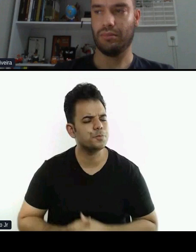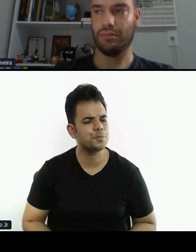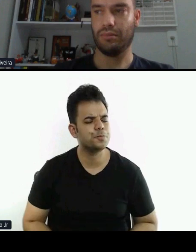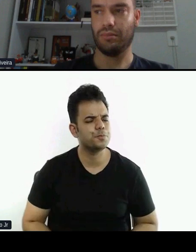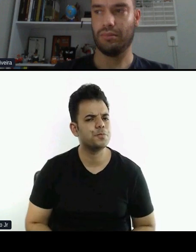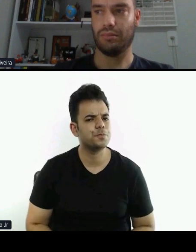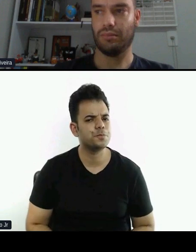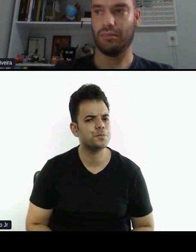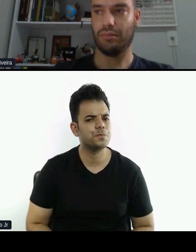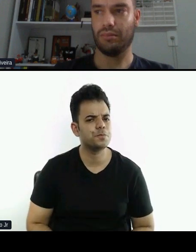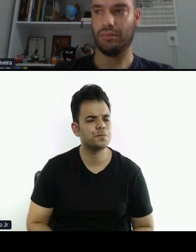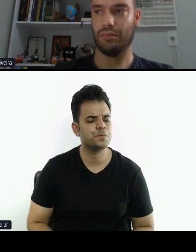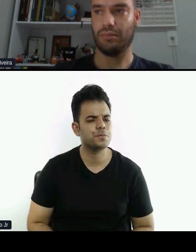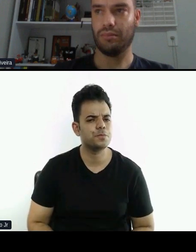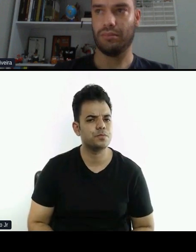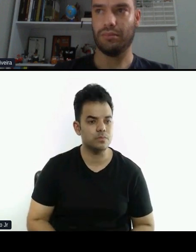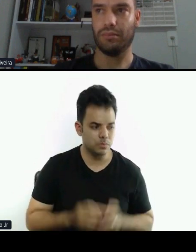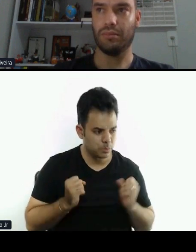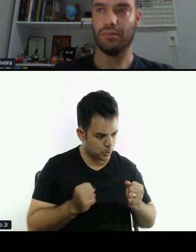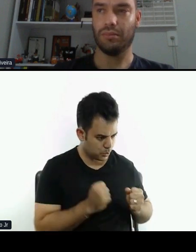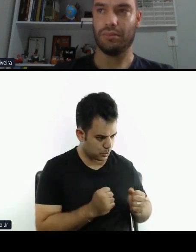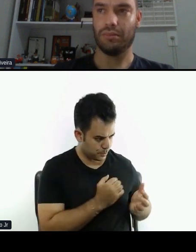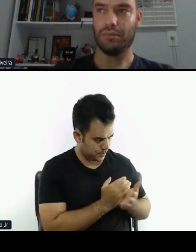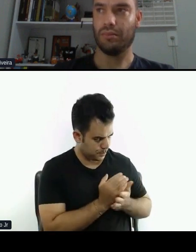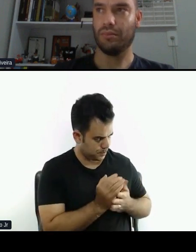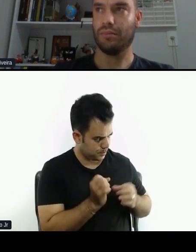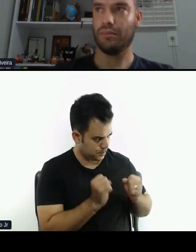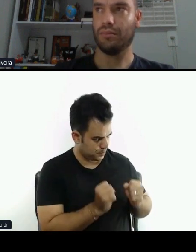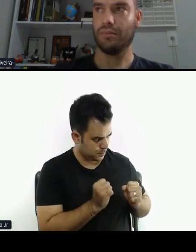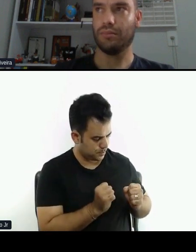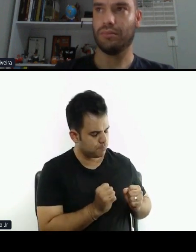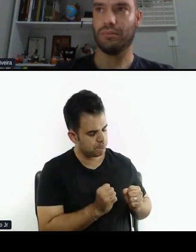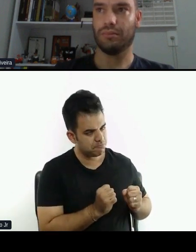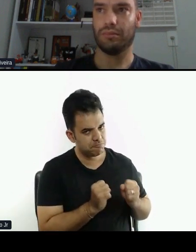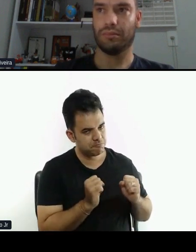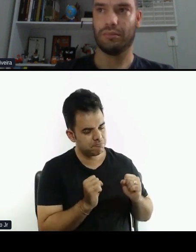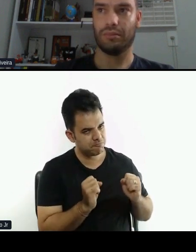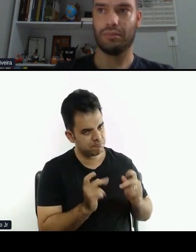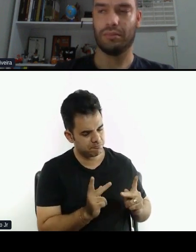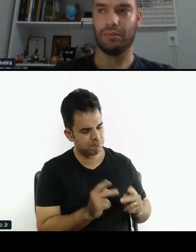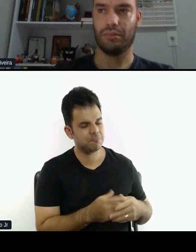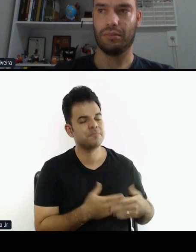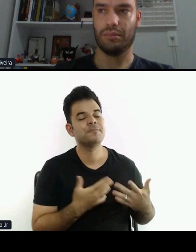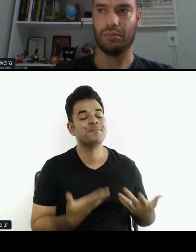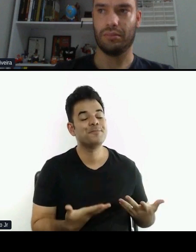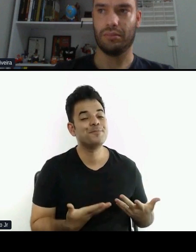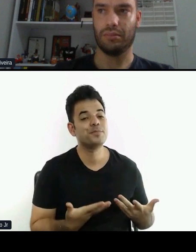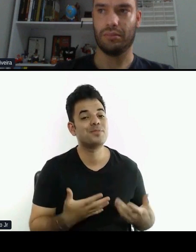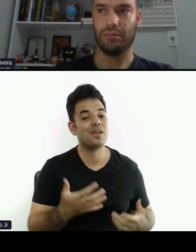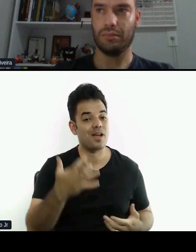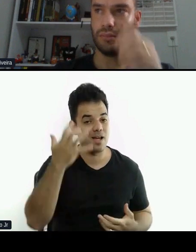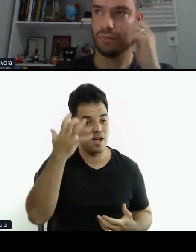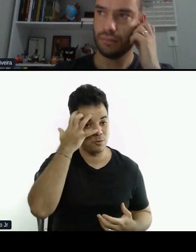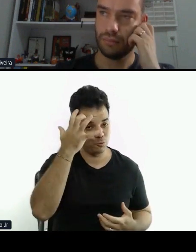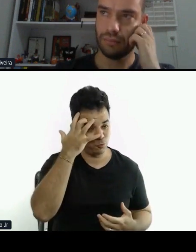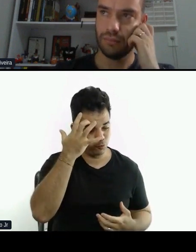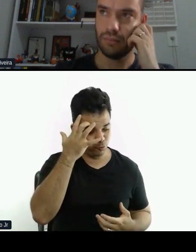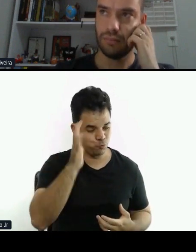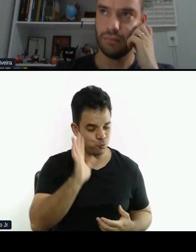Eu posso começar? Pode falar. Tá, tudo bem. Eu acho que a gente tem que